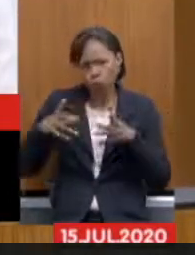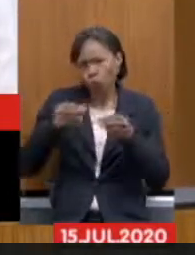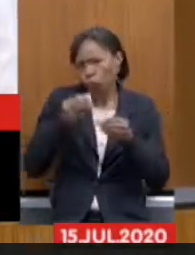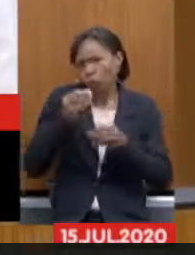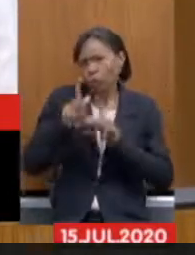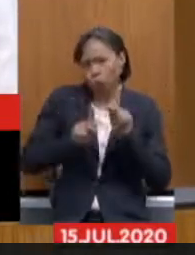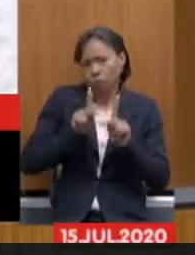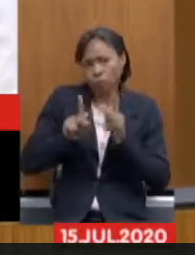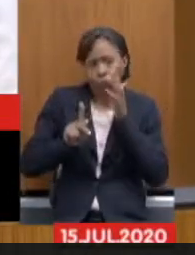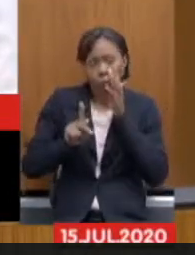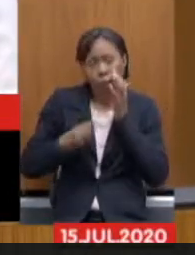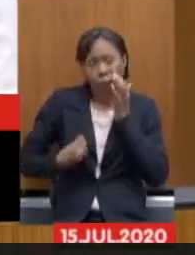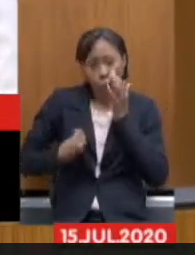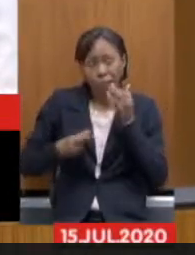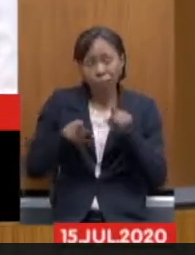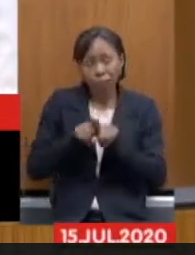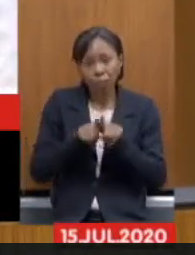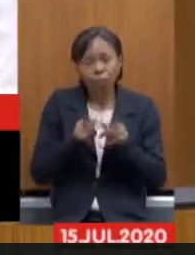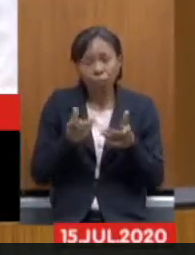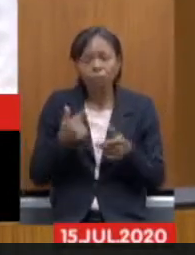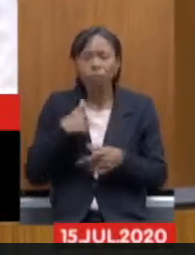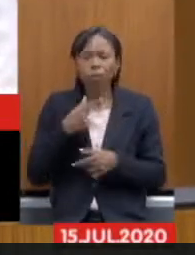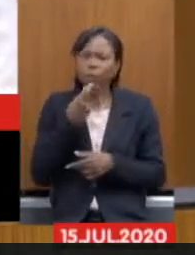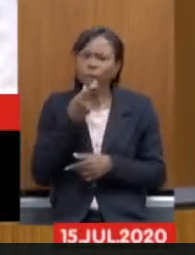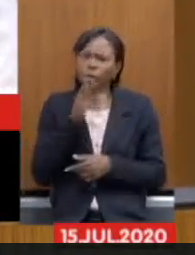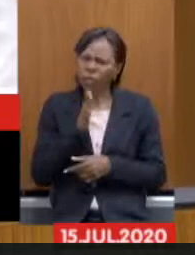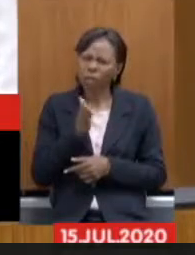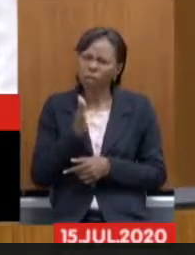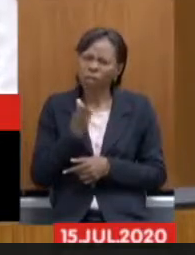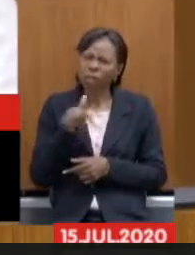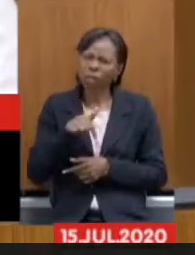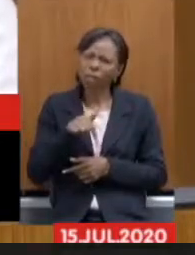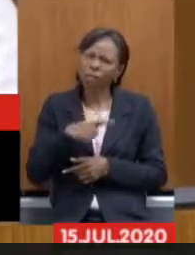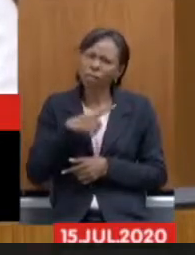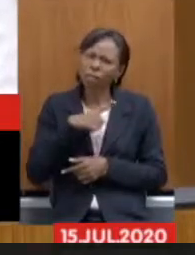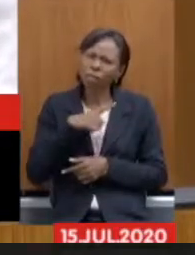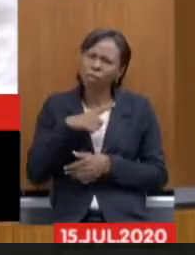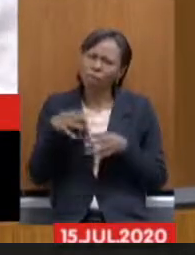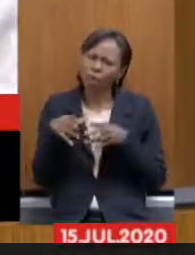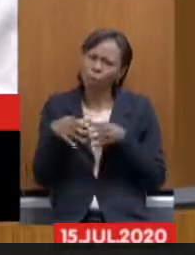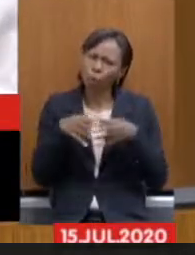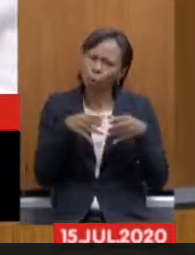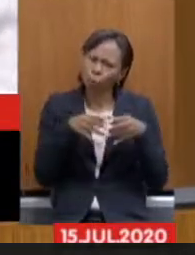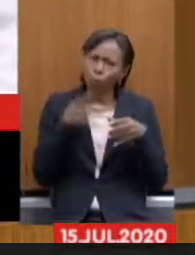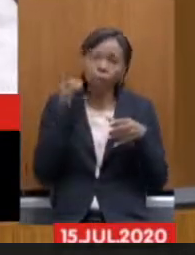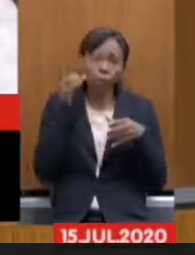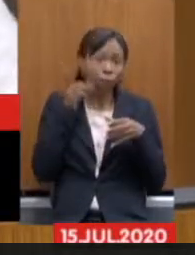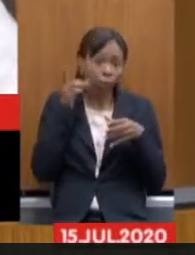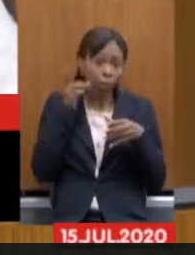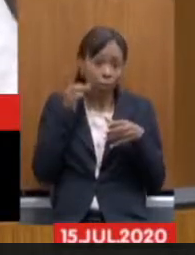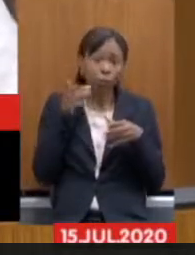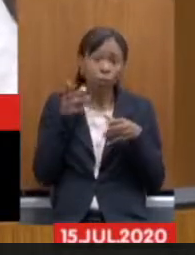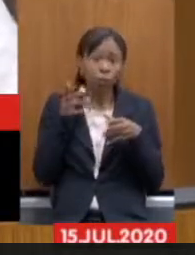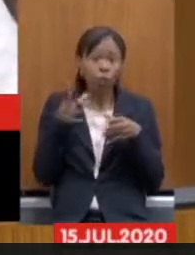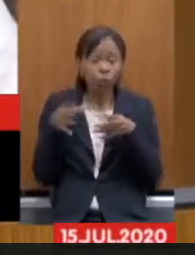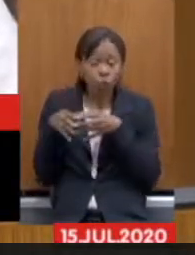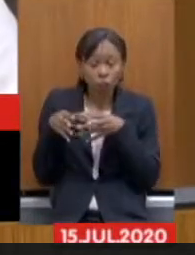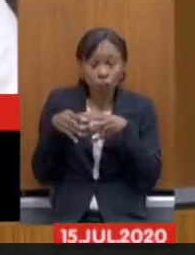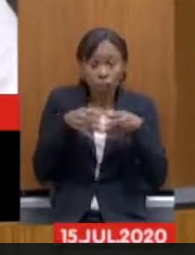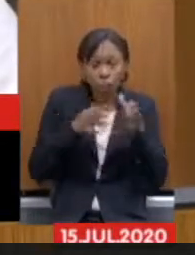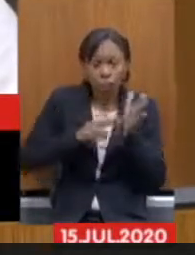envolvidos nisso também eu disse aqui que nós temos aqui de tarso classes com a própria colega beatriz né